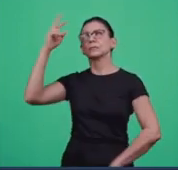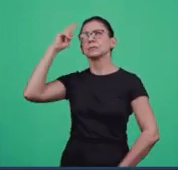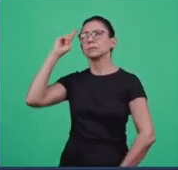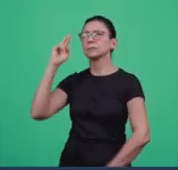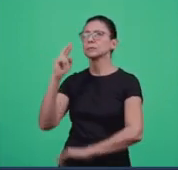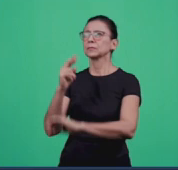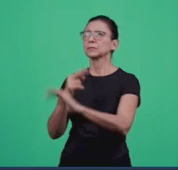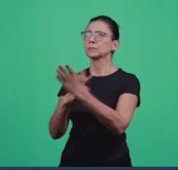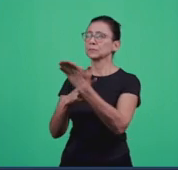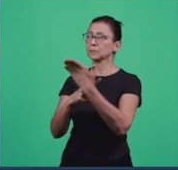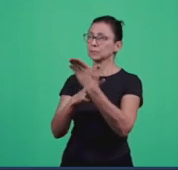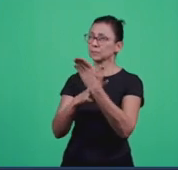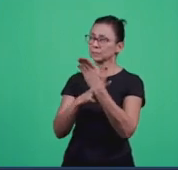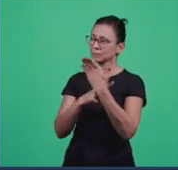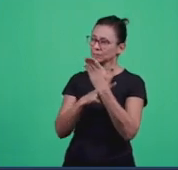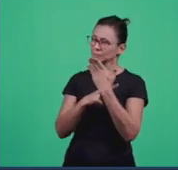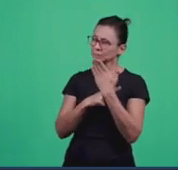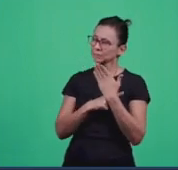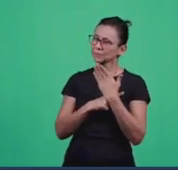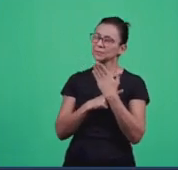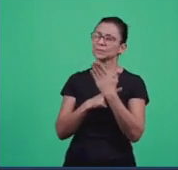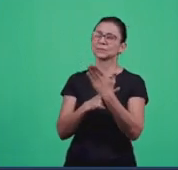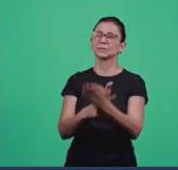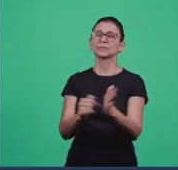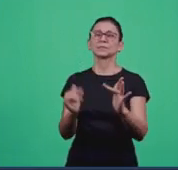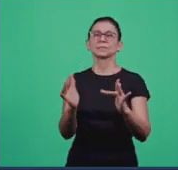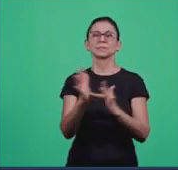sustenta-me em tuas mãos,